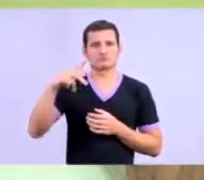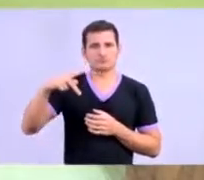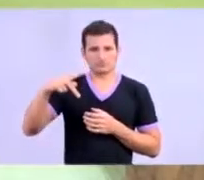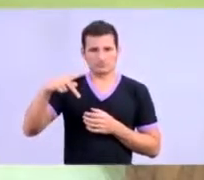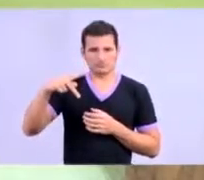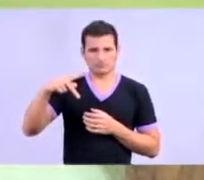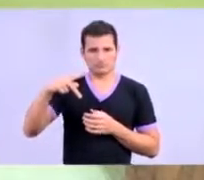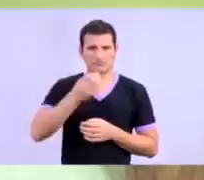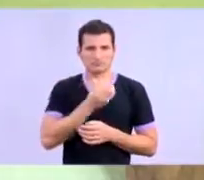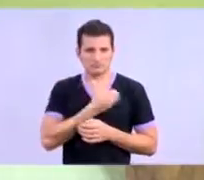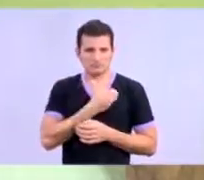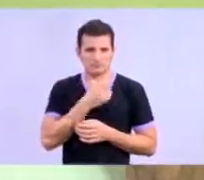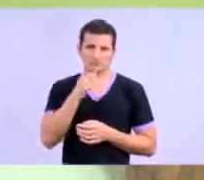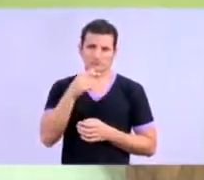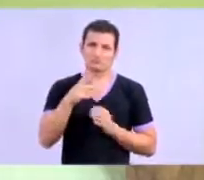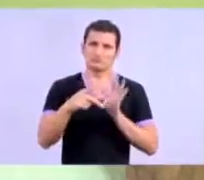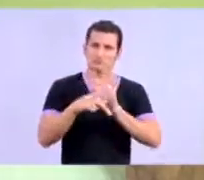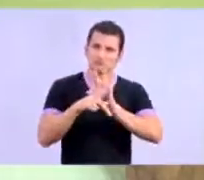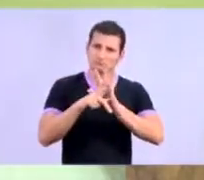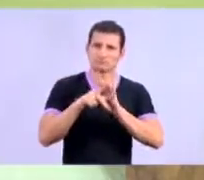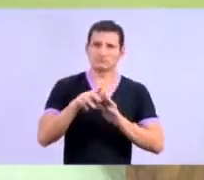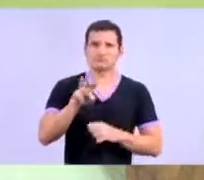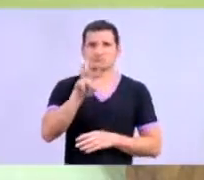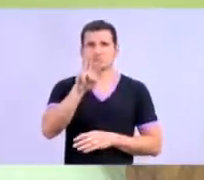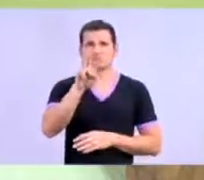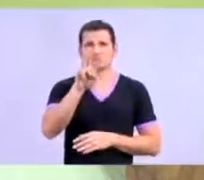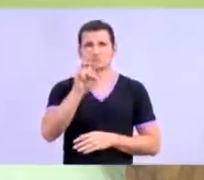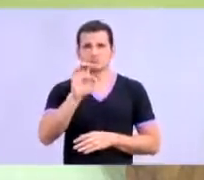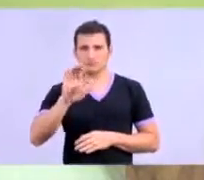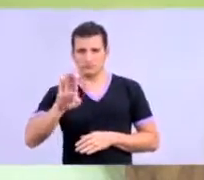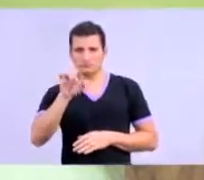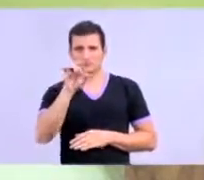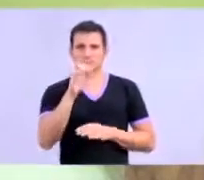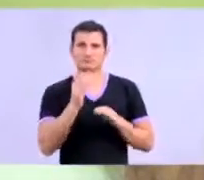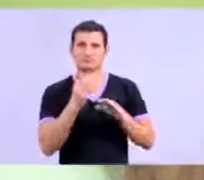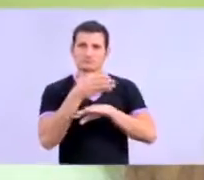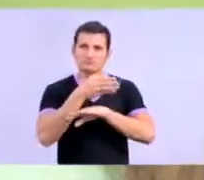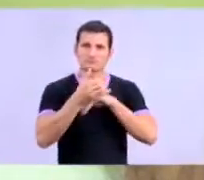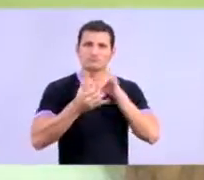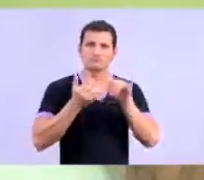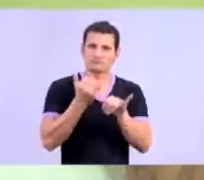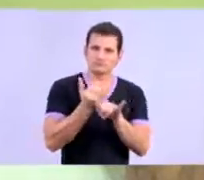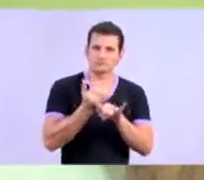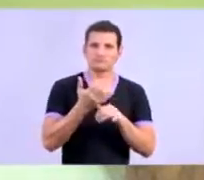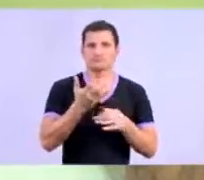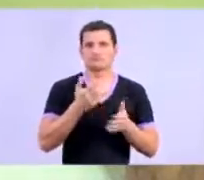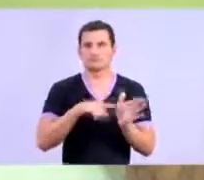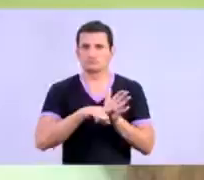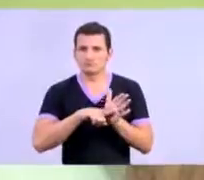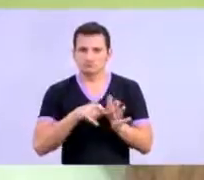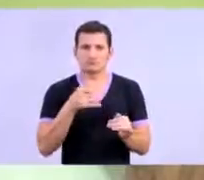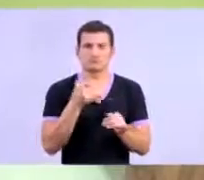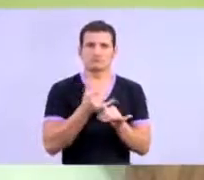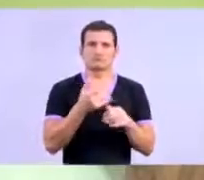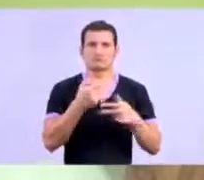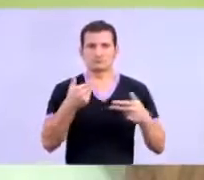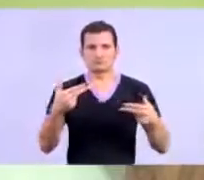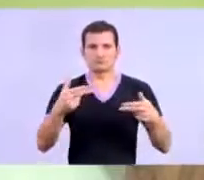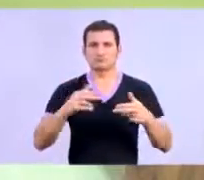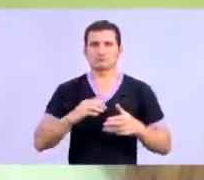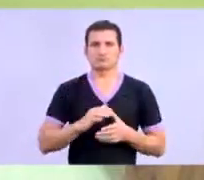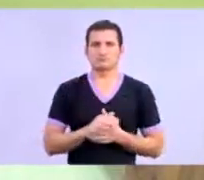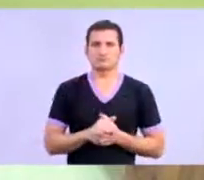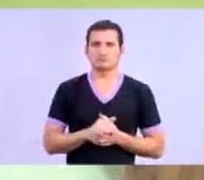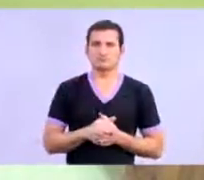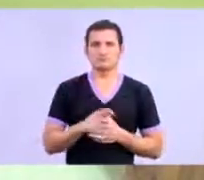na web, né, quando você vai acessar a internet, navegar na internet. Muito bem. Aí é exatamente um